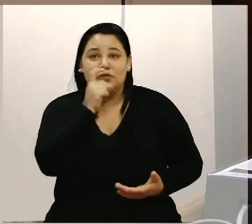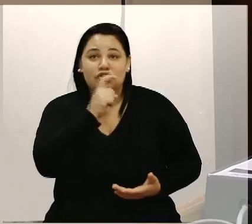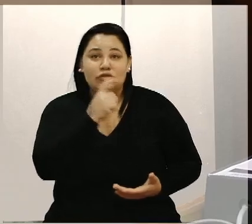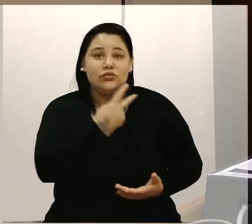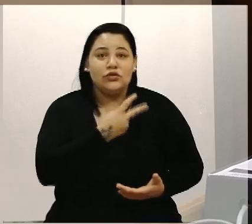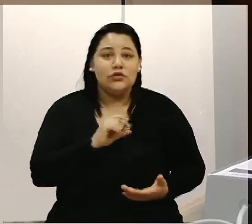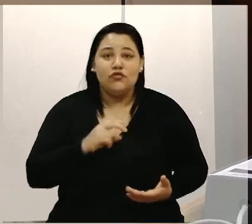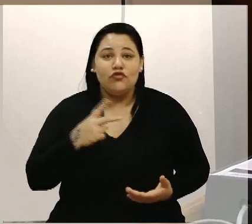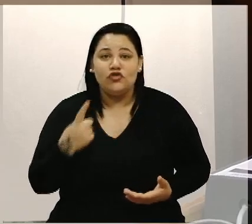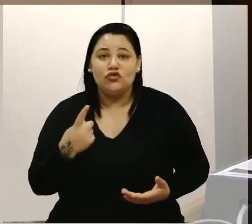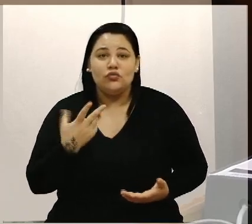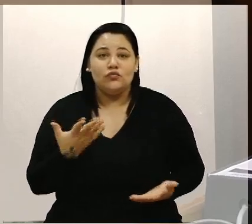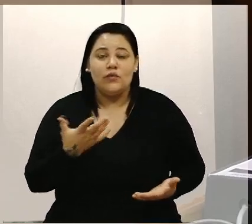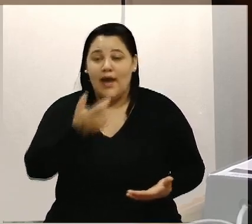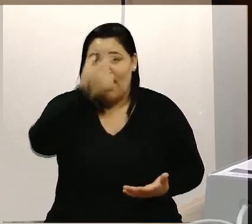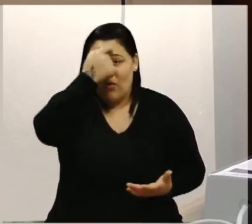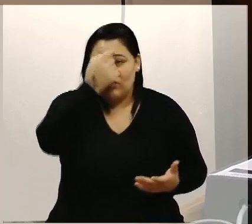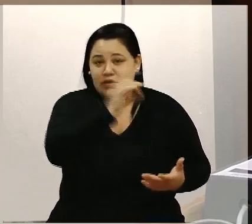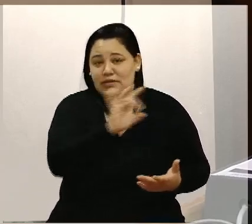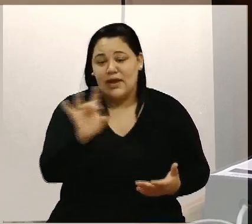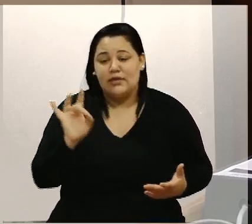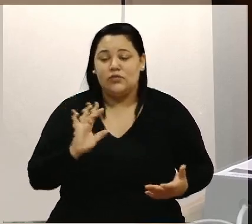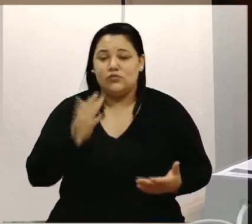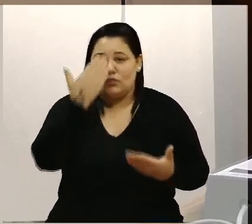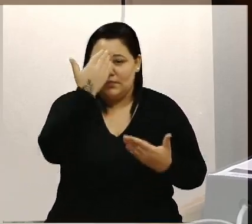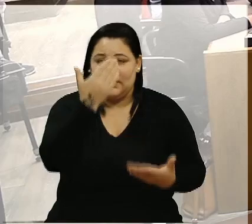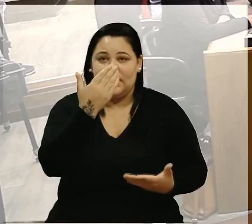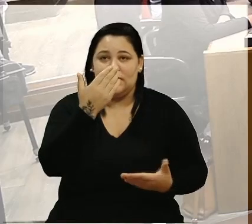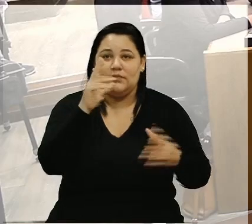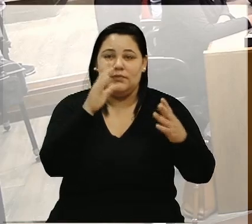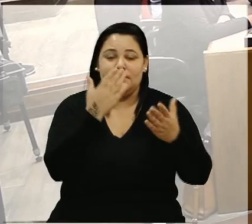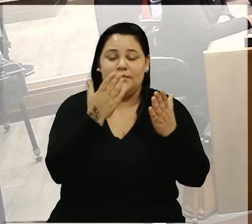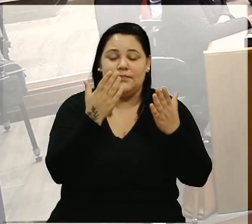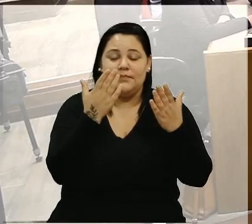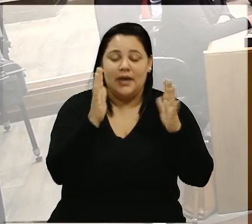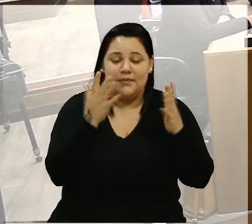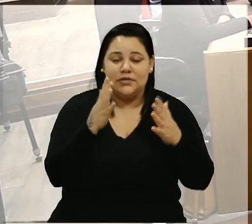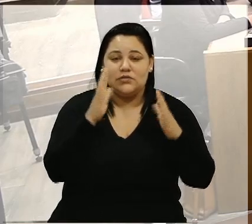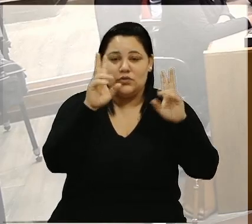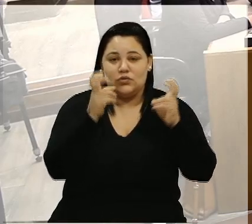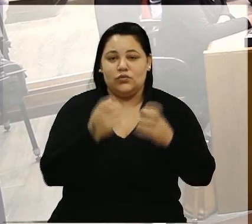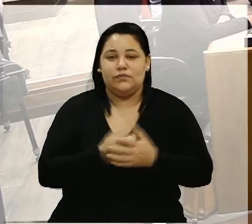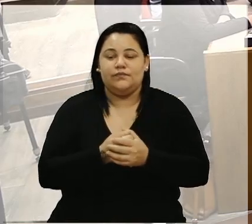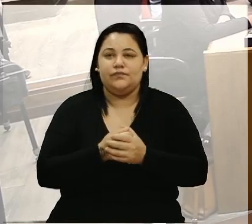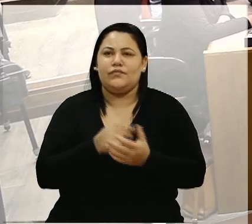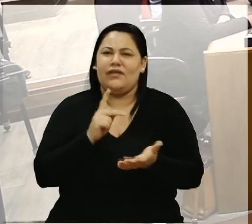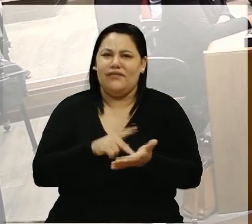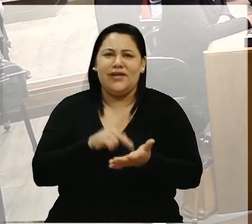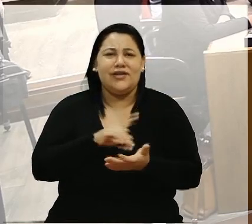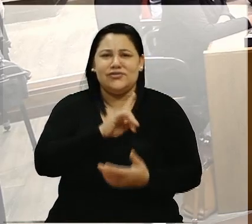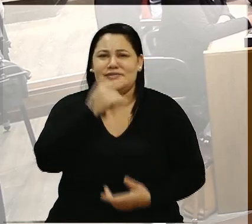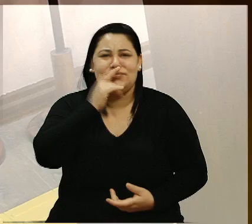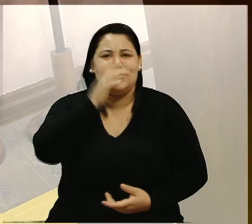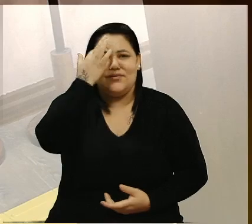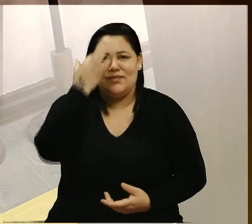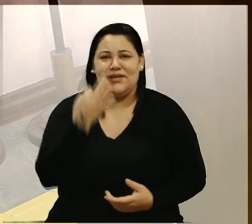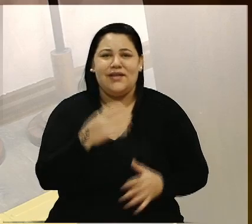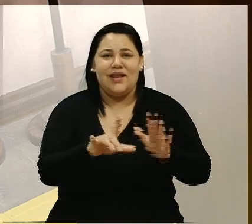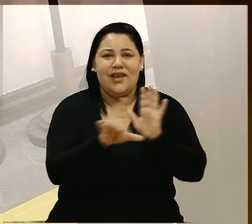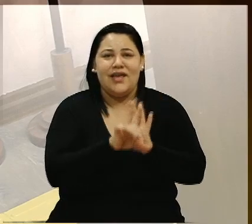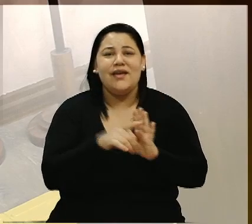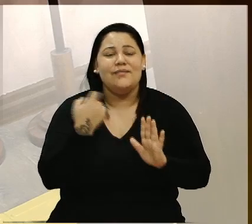2021. Aí fica na consciência de cada um. Obrigado e parabéns pelo tema, velho. É verdade, não dá para entender a legislação, viu, vereador Bortola? E isso tem que